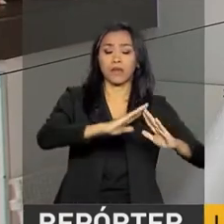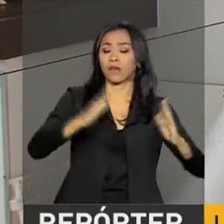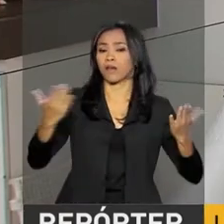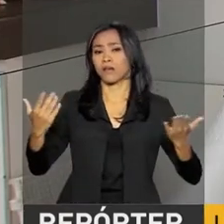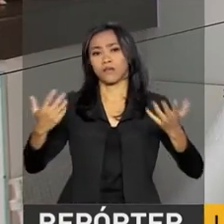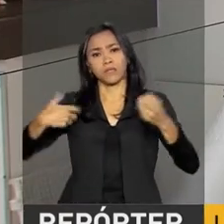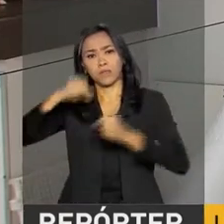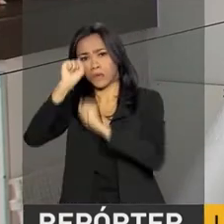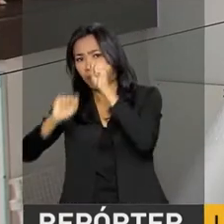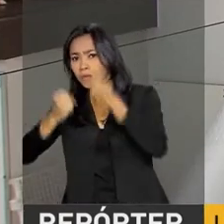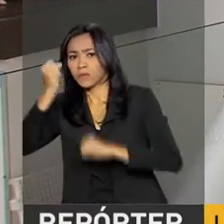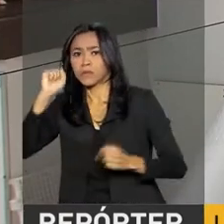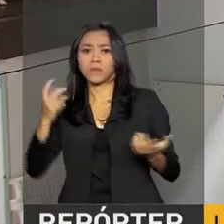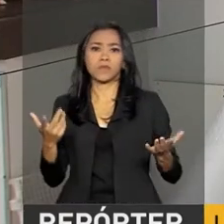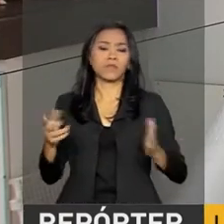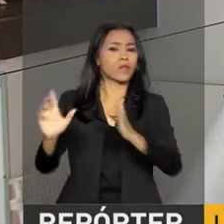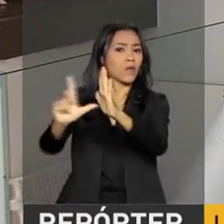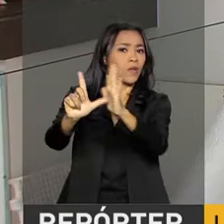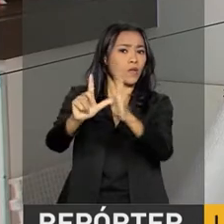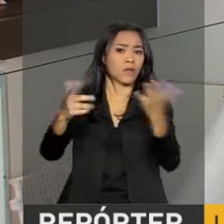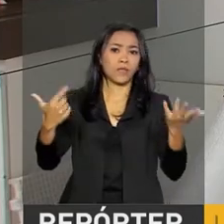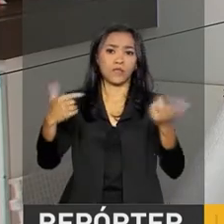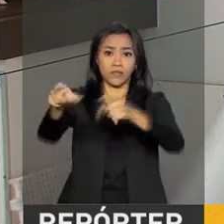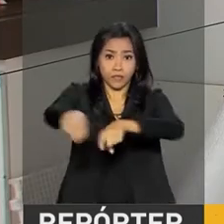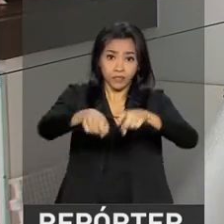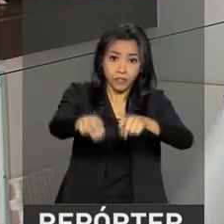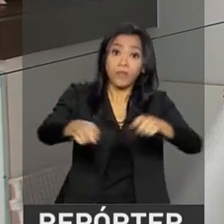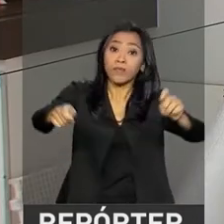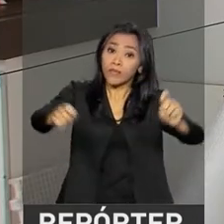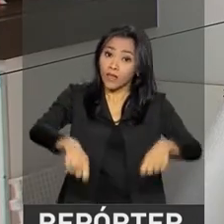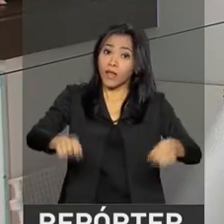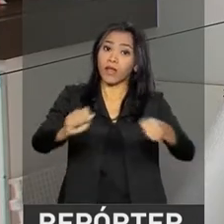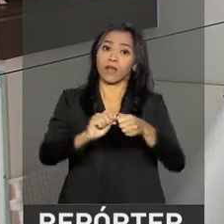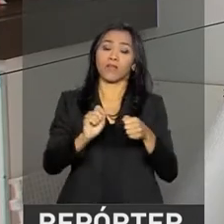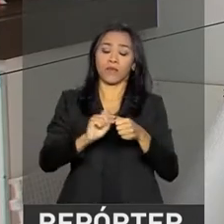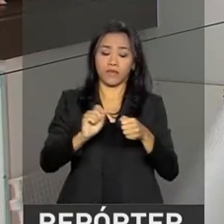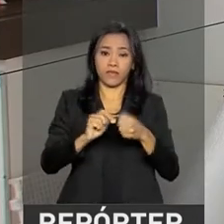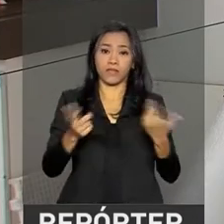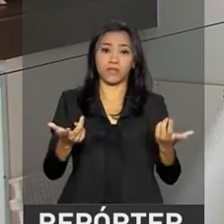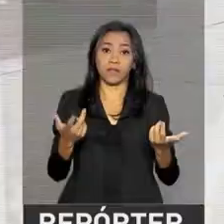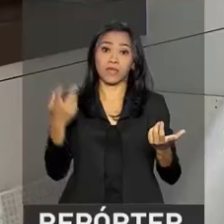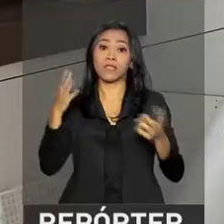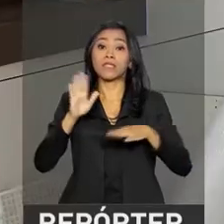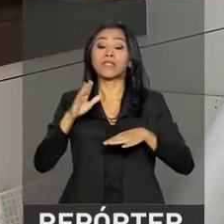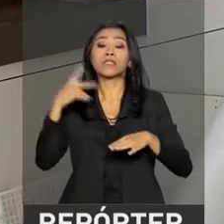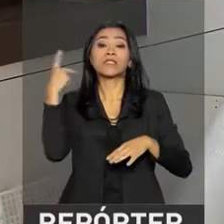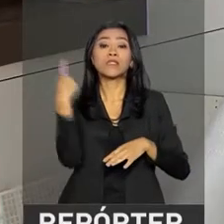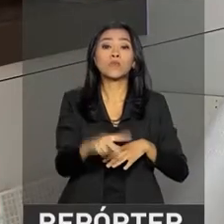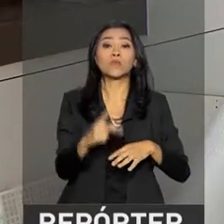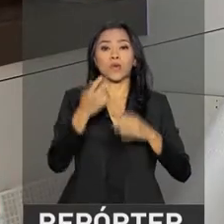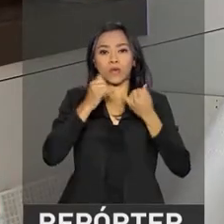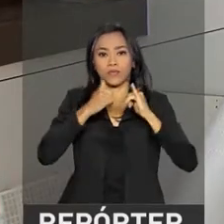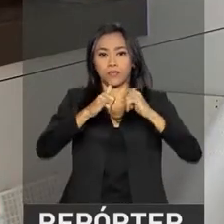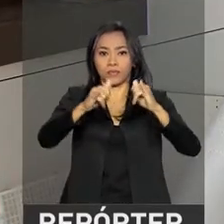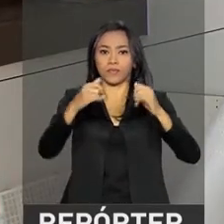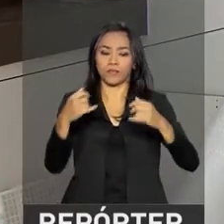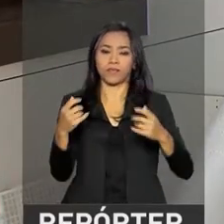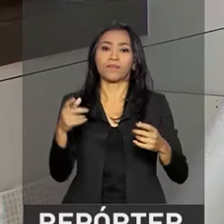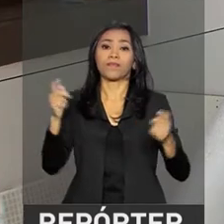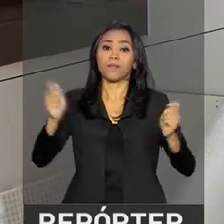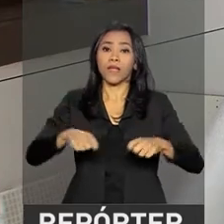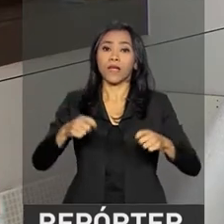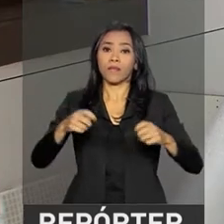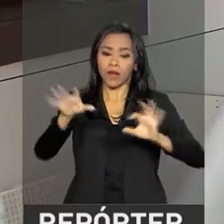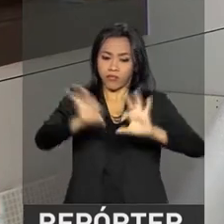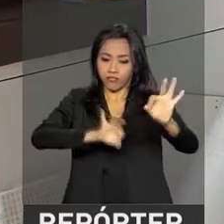indústria comércio rural pode fazer uma instalação fotovoltaica para gerar a própria energia você pode ter a instalação no local